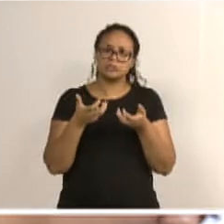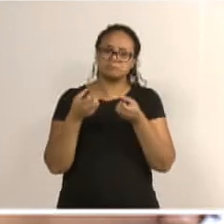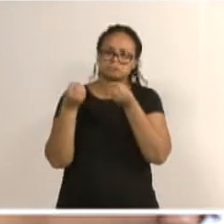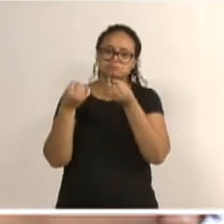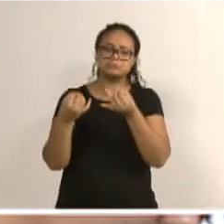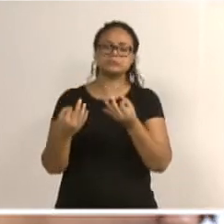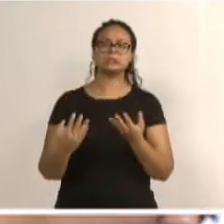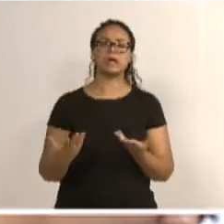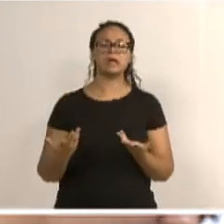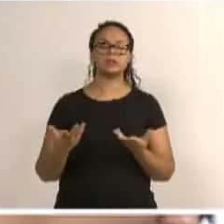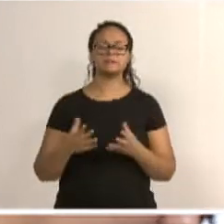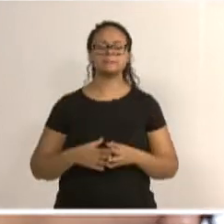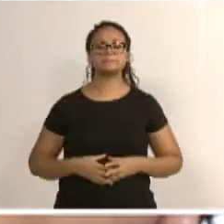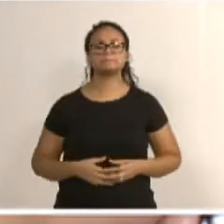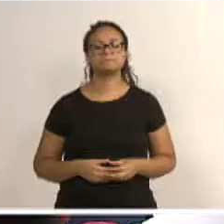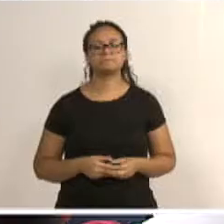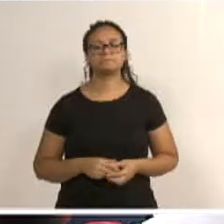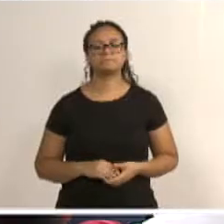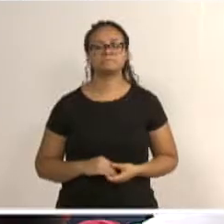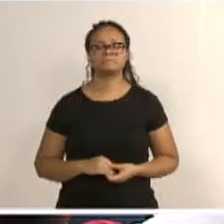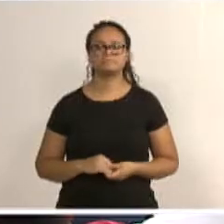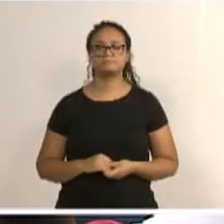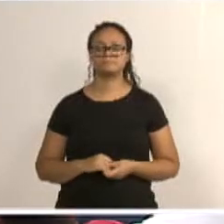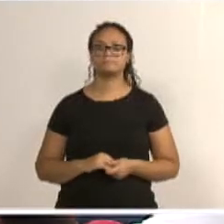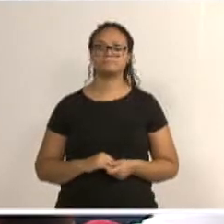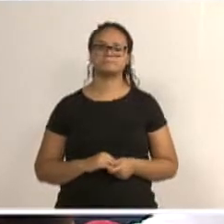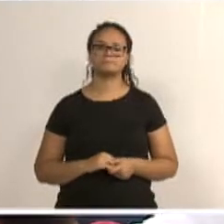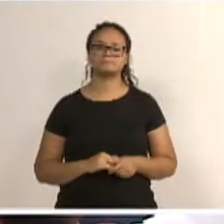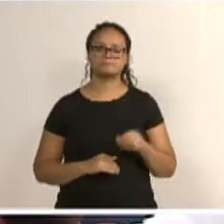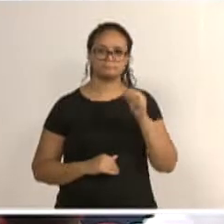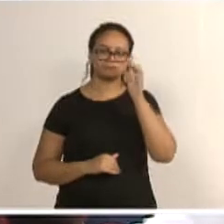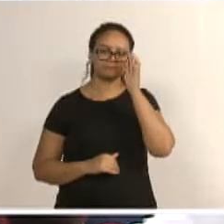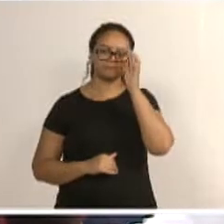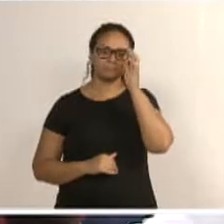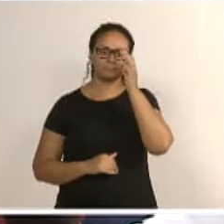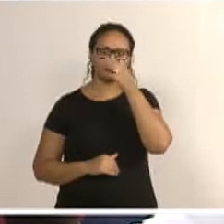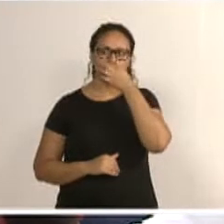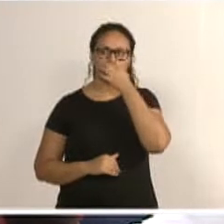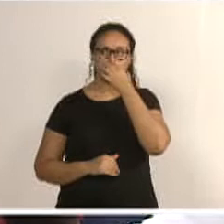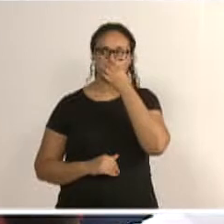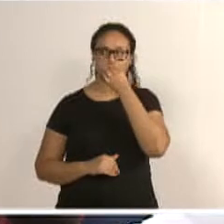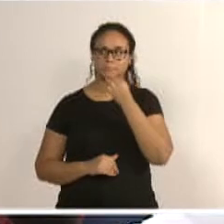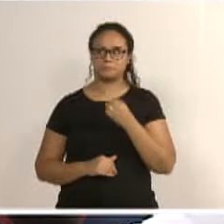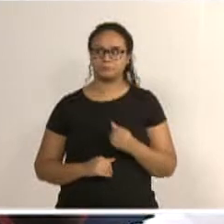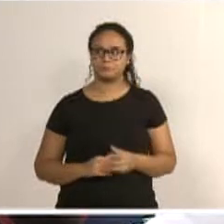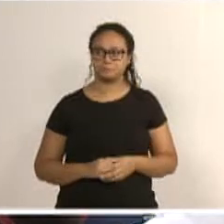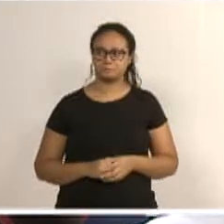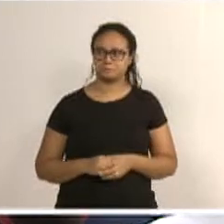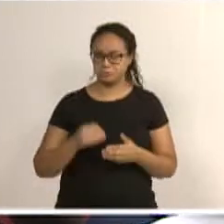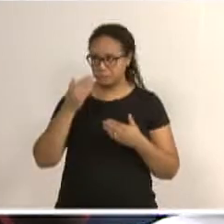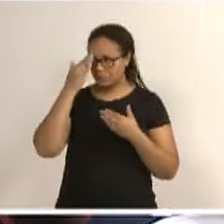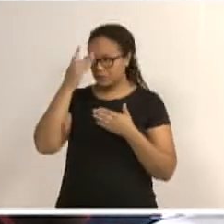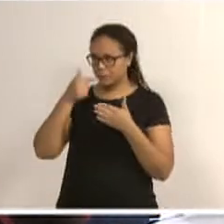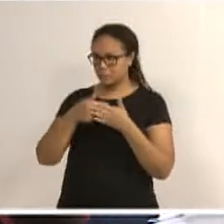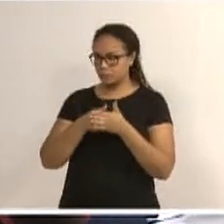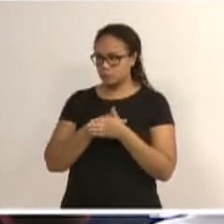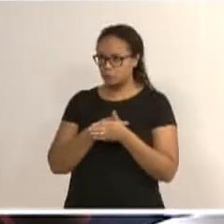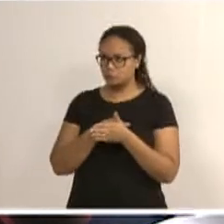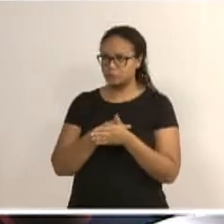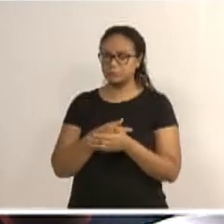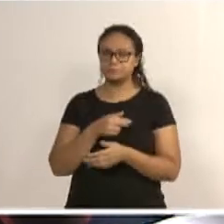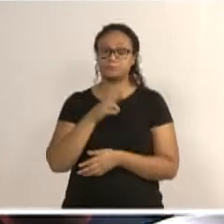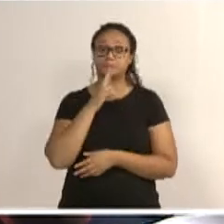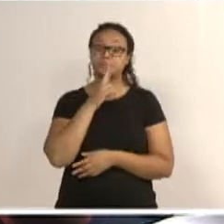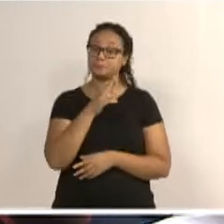sua a respeito disso. Certo. Obrigado pela pergunta e a resposta